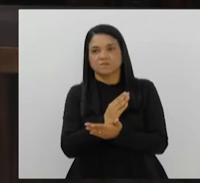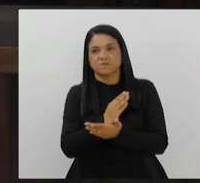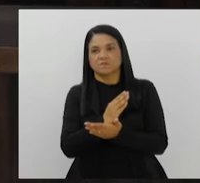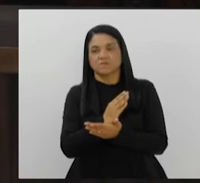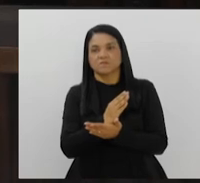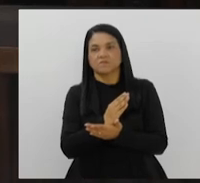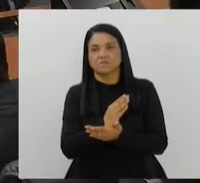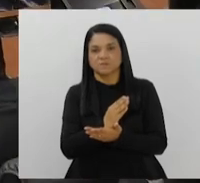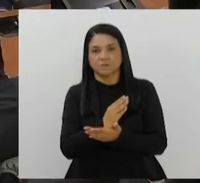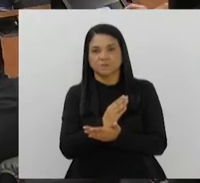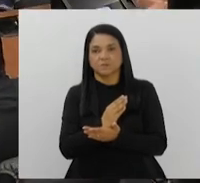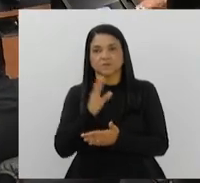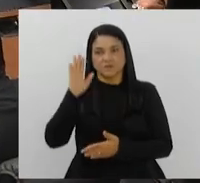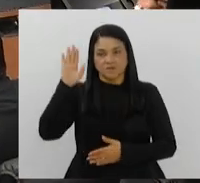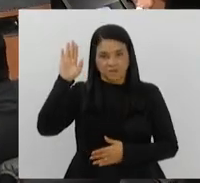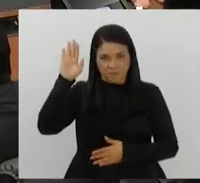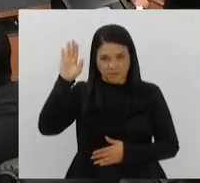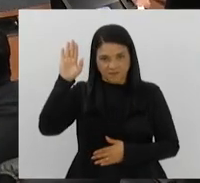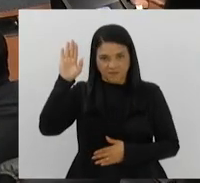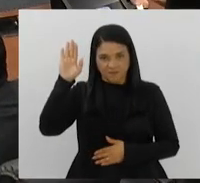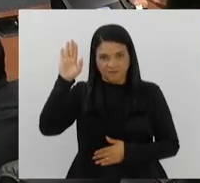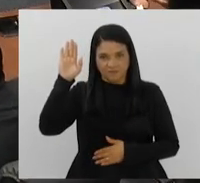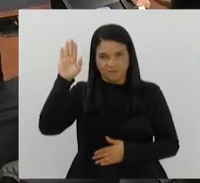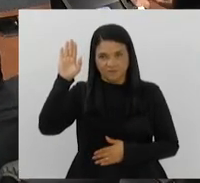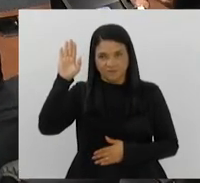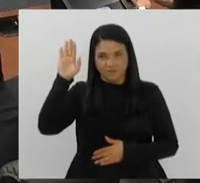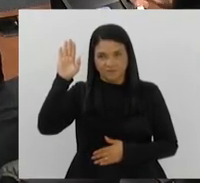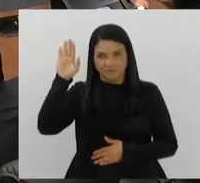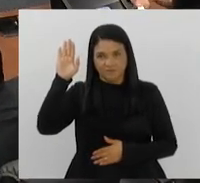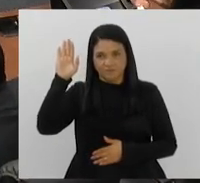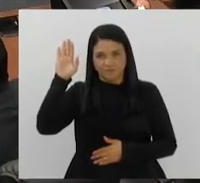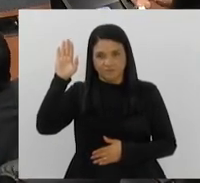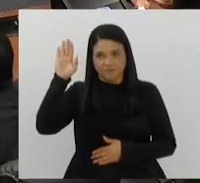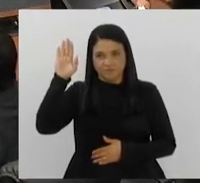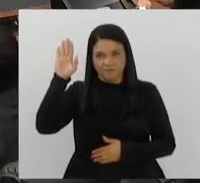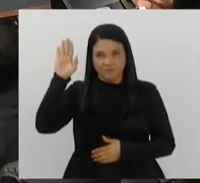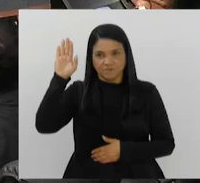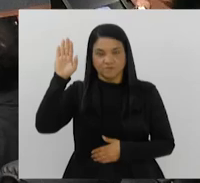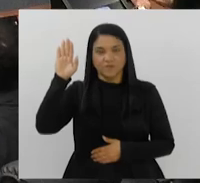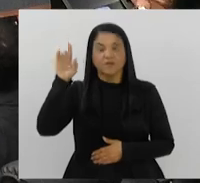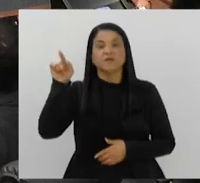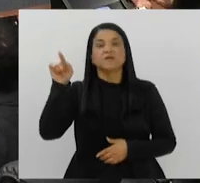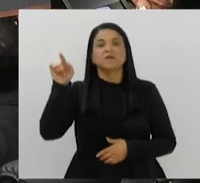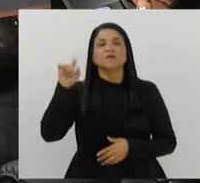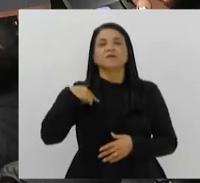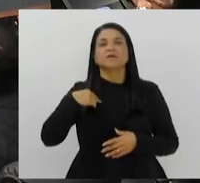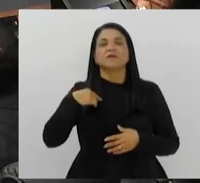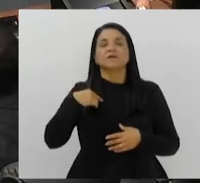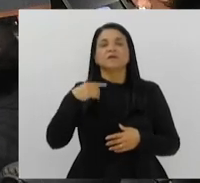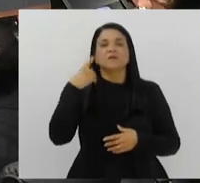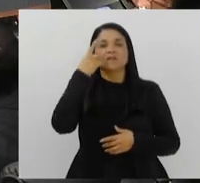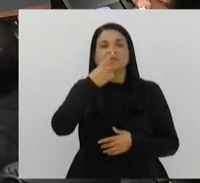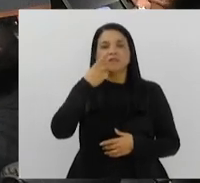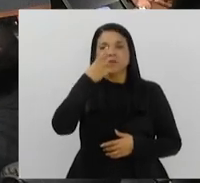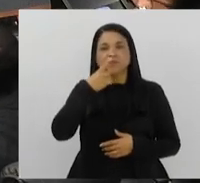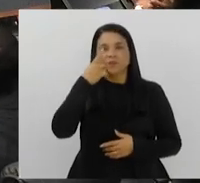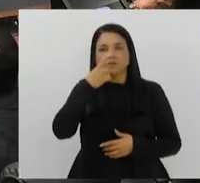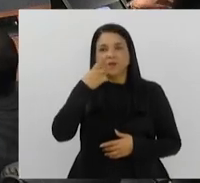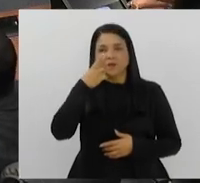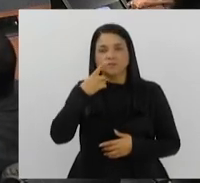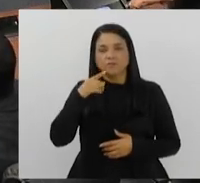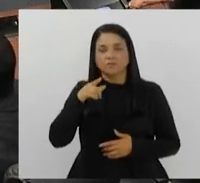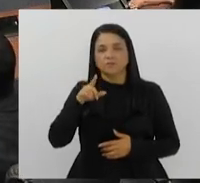votação, presidente, muito brevemente. Voto contrário. Com a abstenção do nosso nobre deputado. Contrário. Daniel